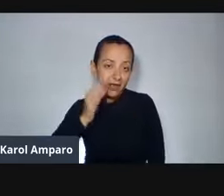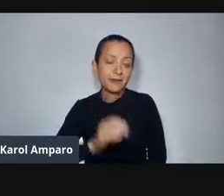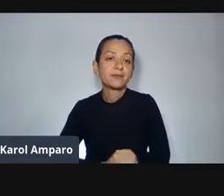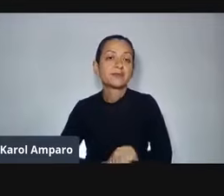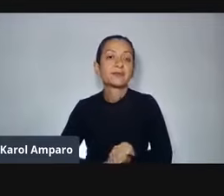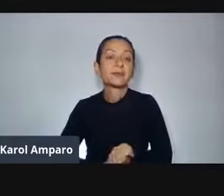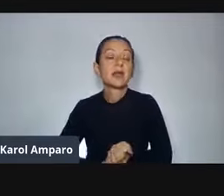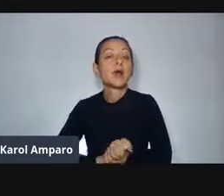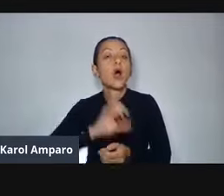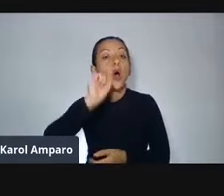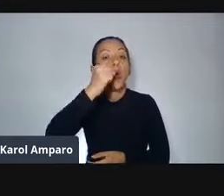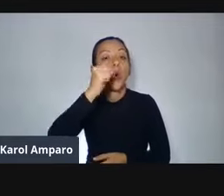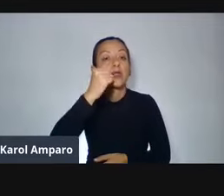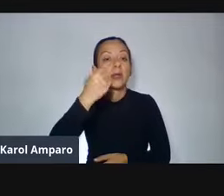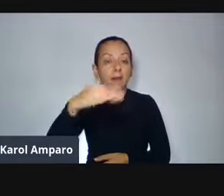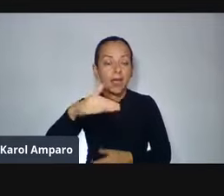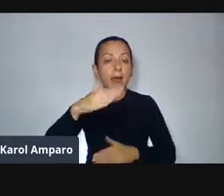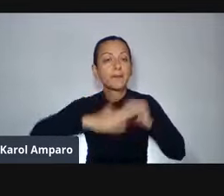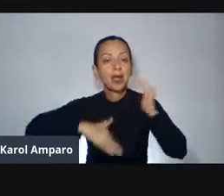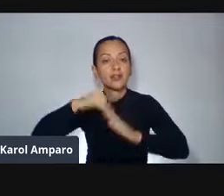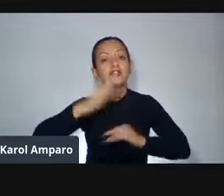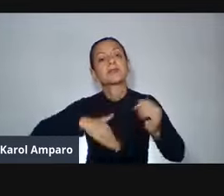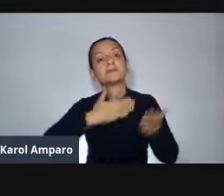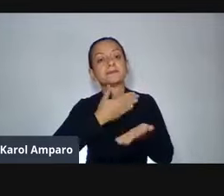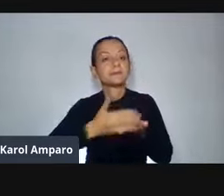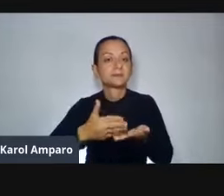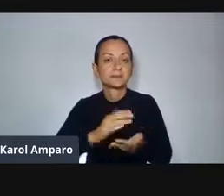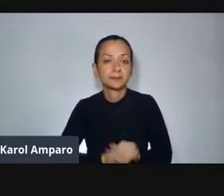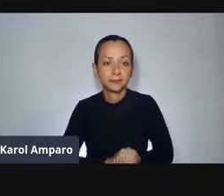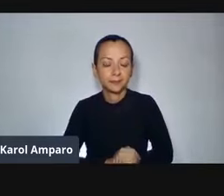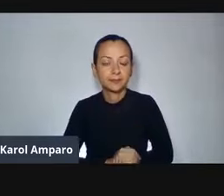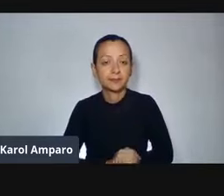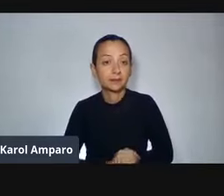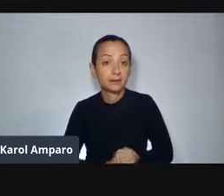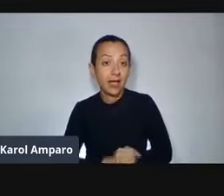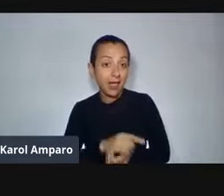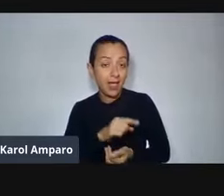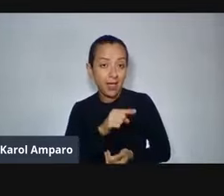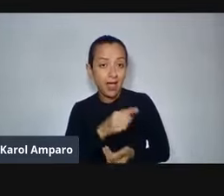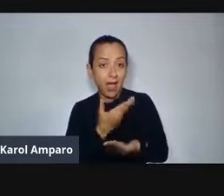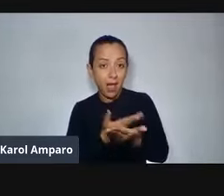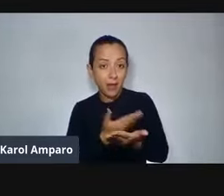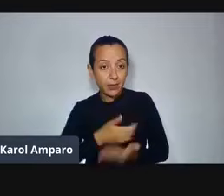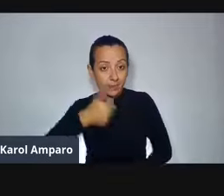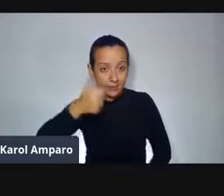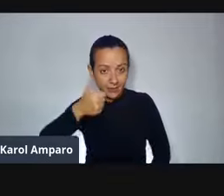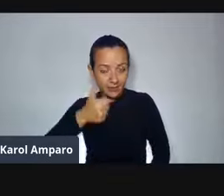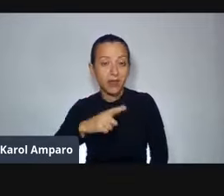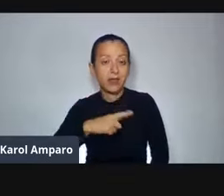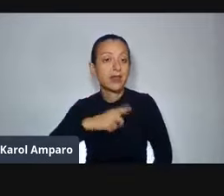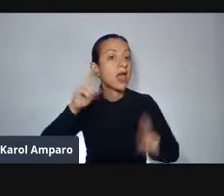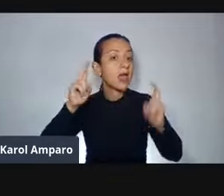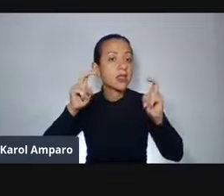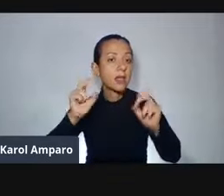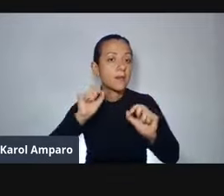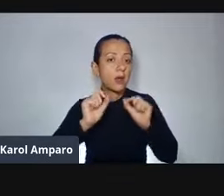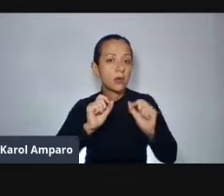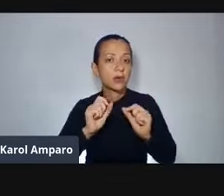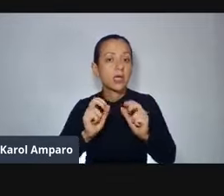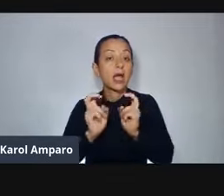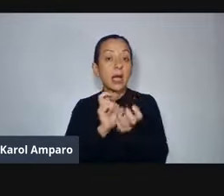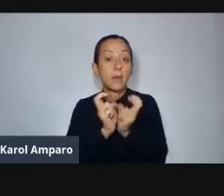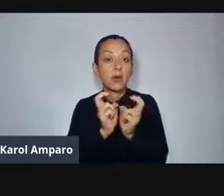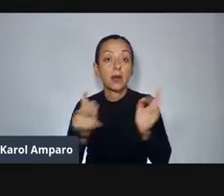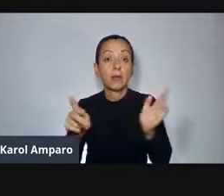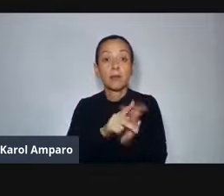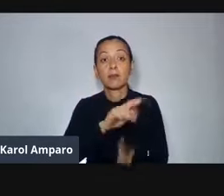8h30 começa a primeira aula. Essa primeira aula, ela vai abordar um pouco da temática da capoeira de